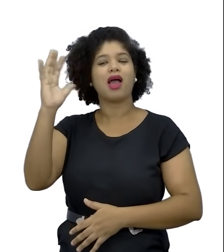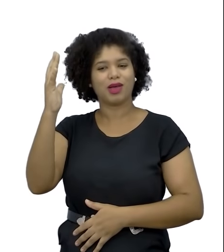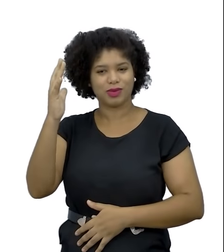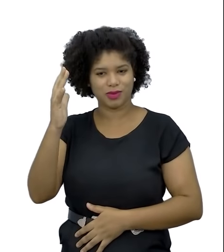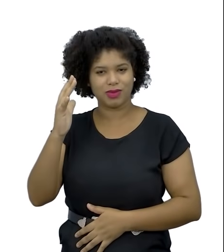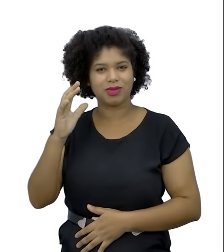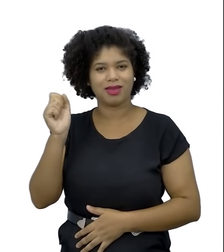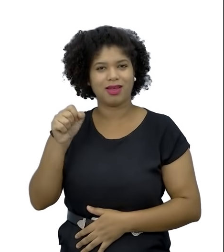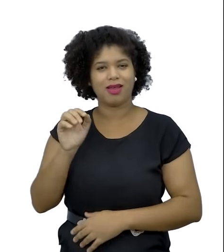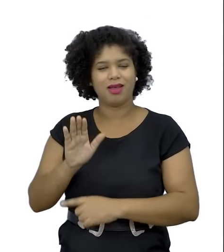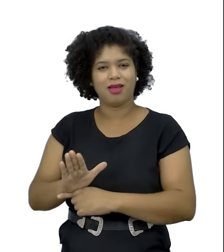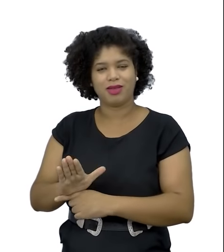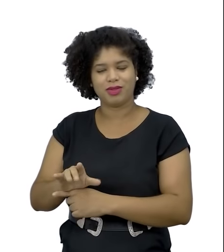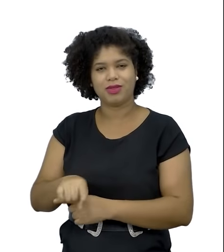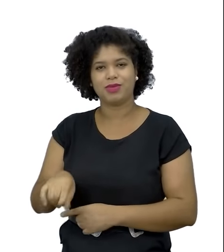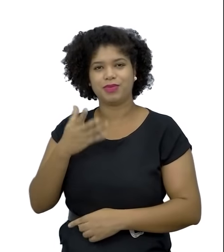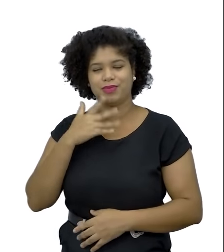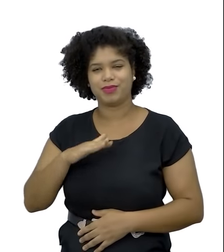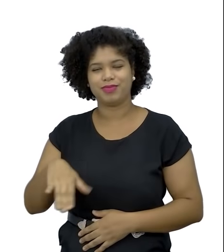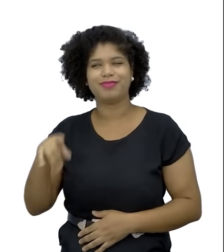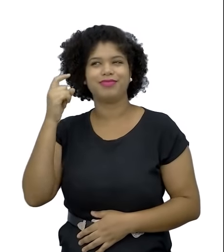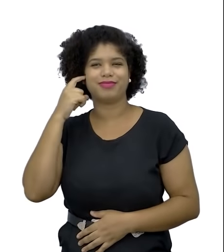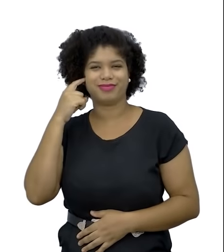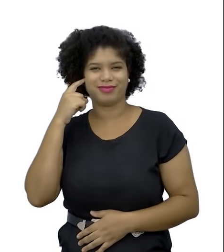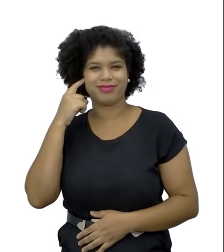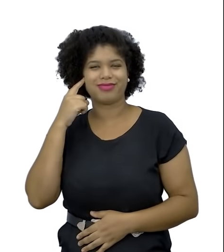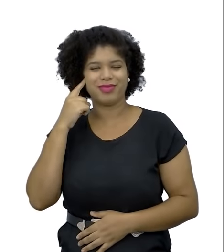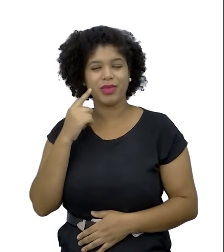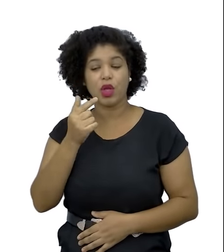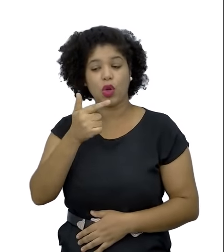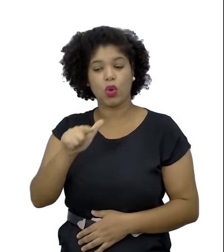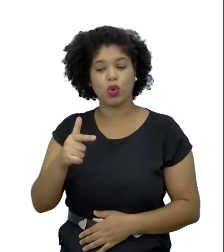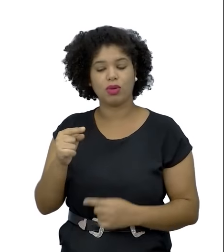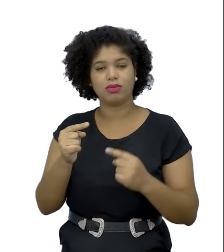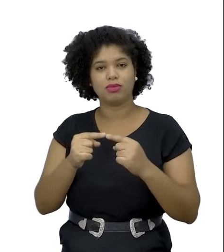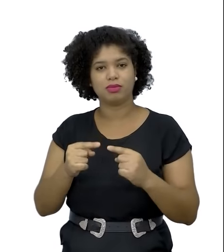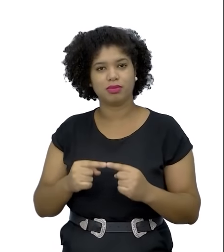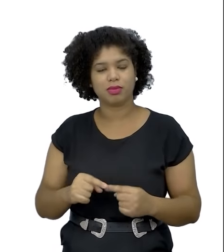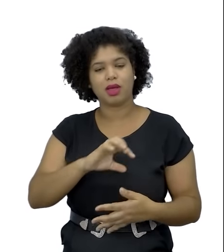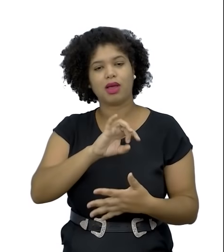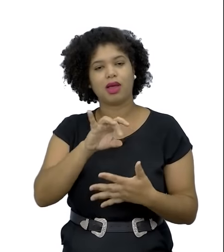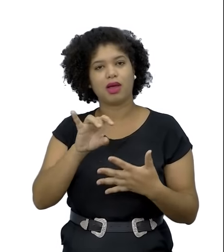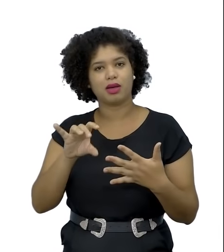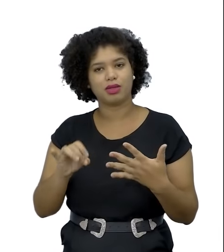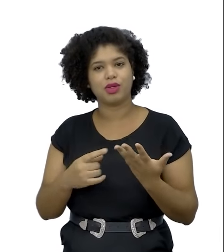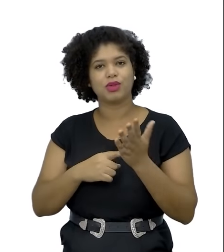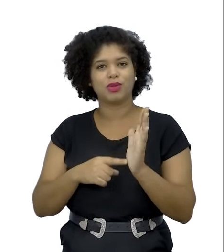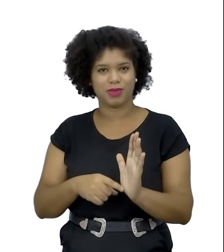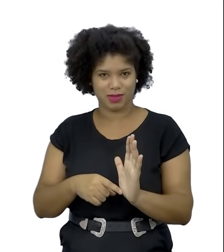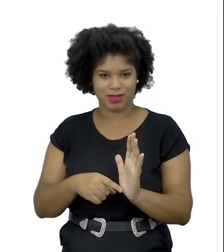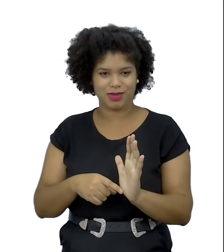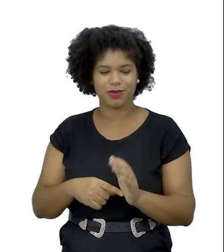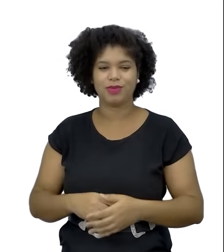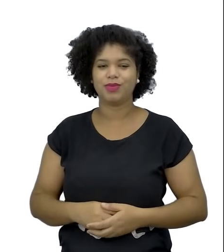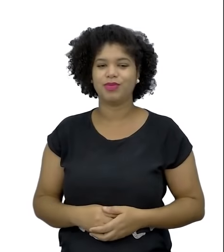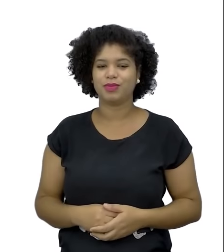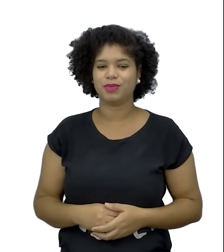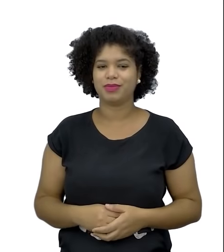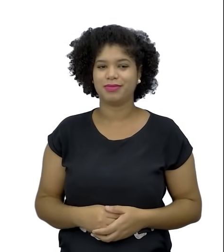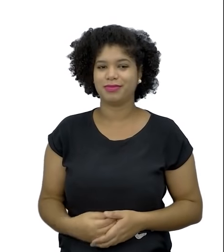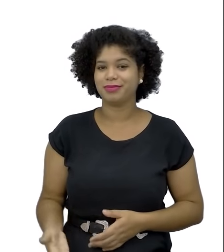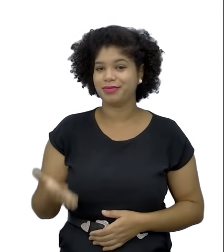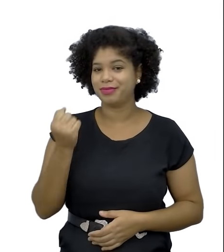que refletem as ideias subjacentes a cada uma das categorias apresentadas por Verneau.